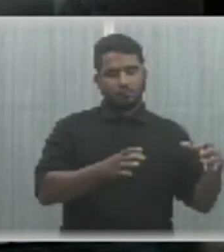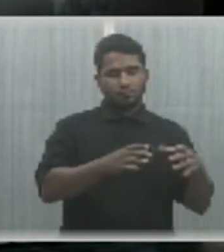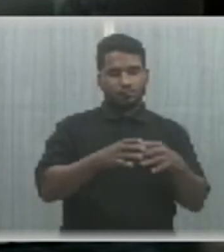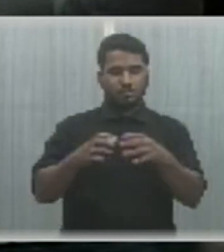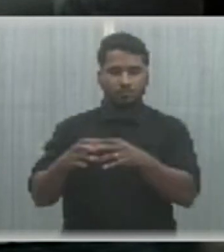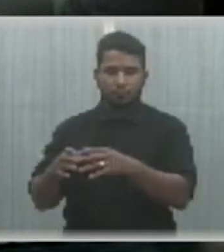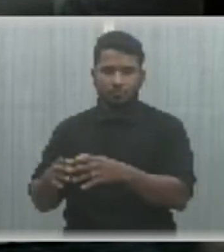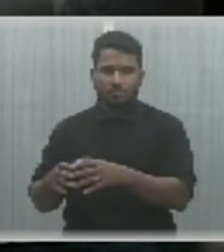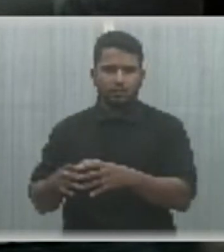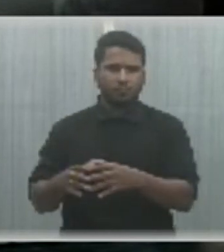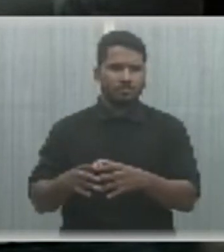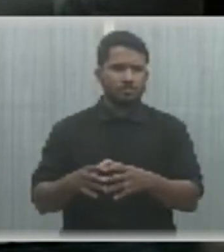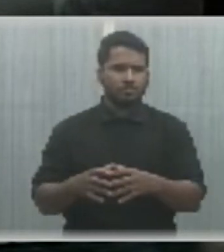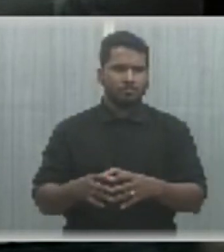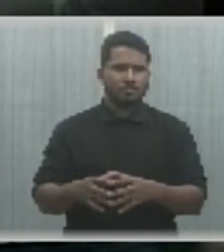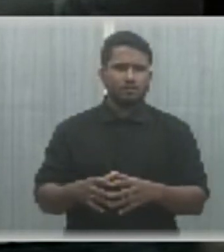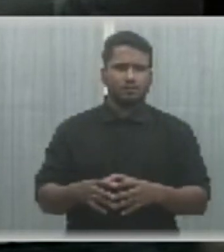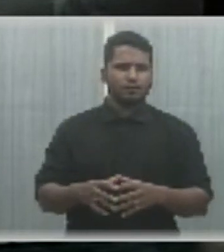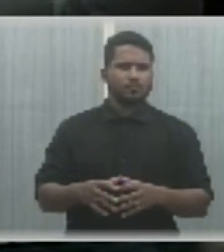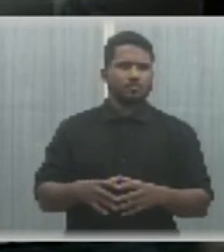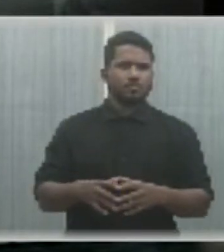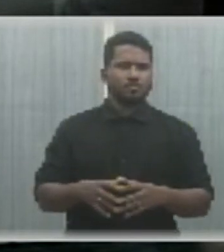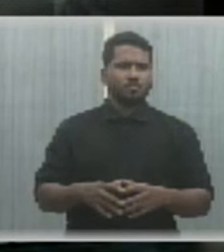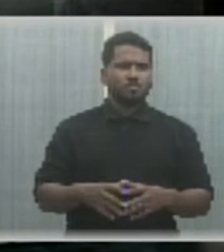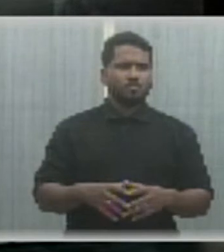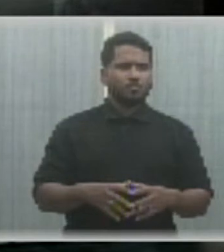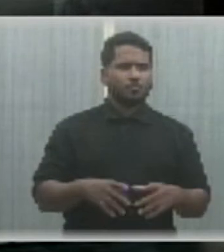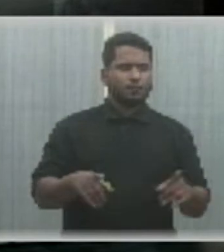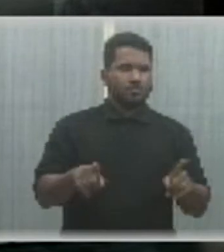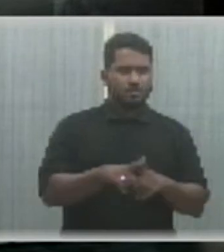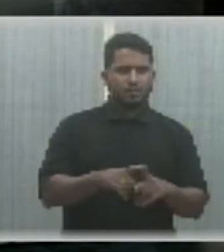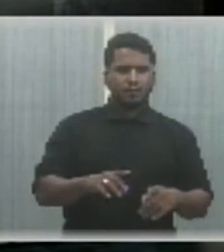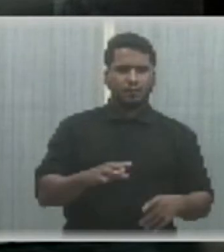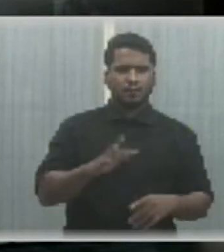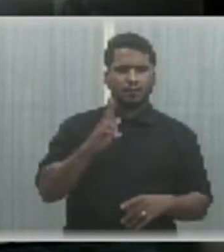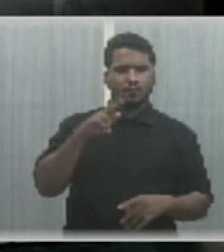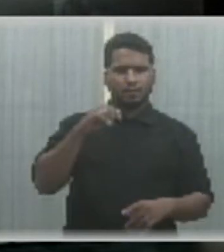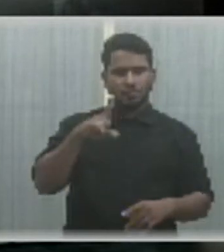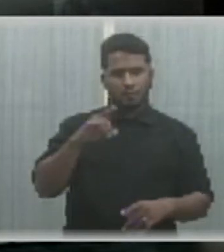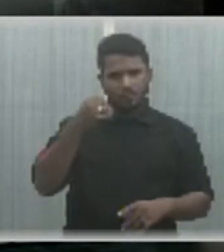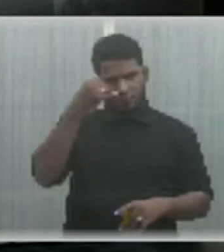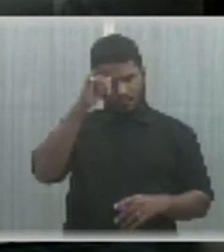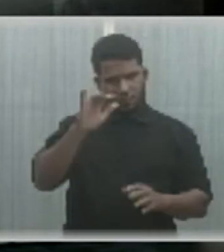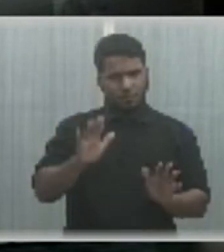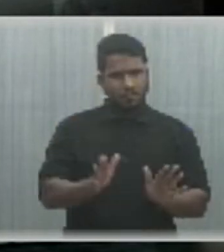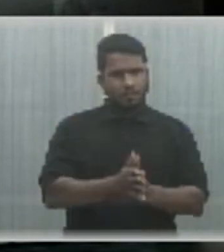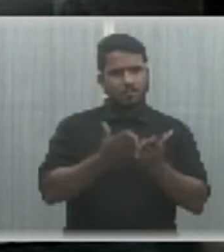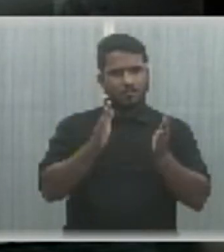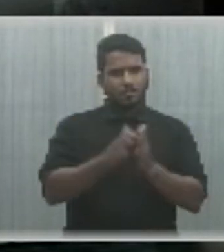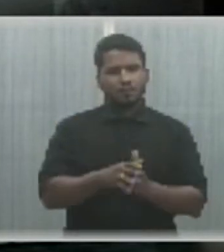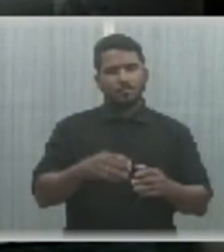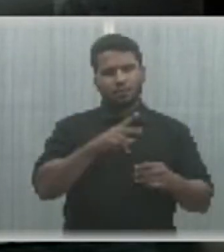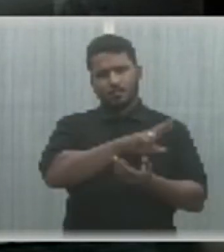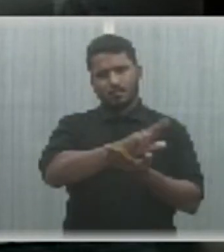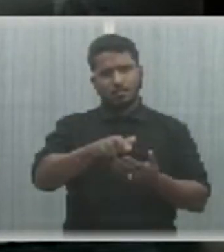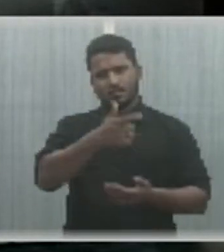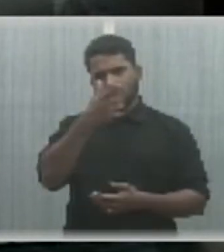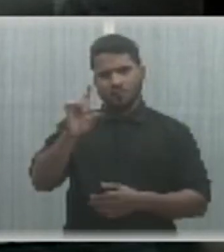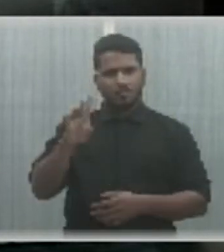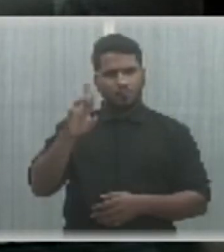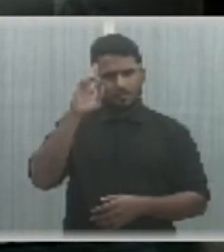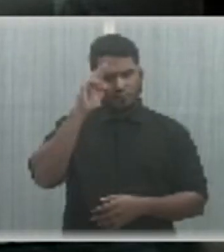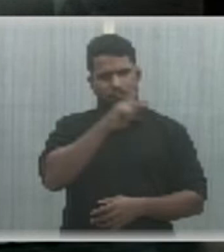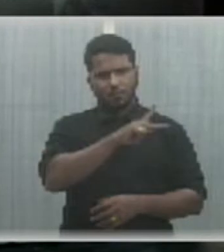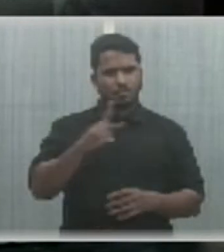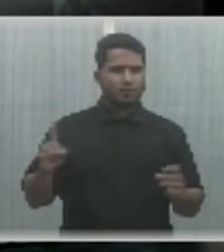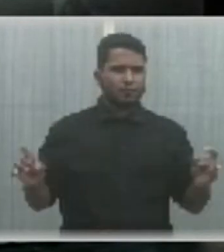e com o Fundo Estadual de Combate à Pobreza e com vários outros. Então, senhor presidente, para